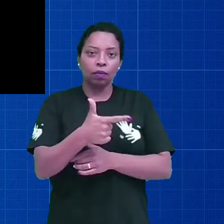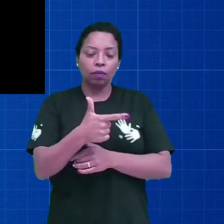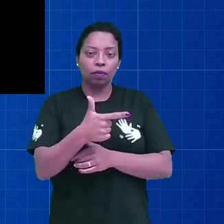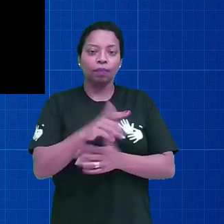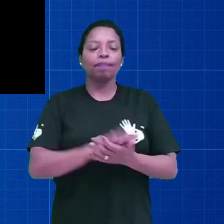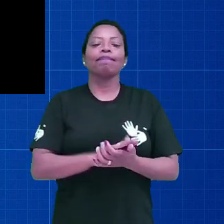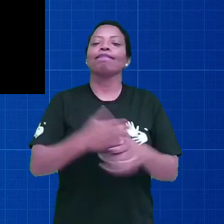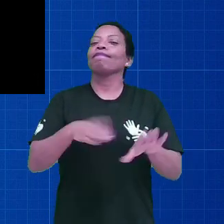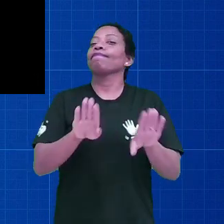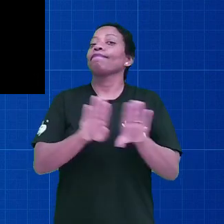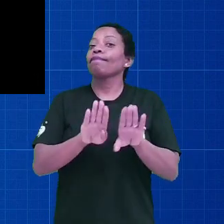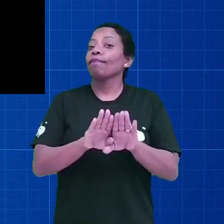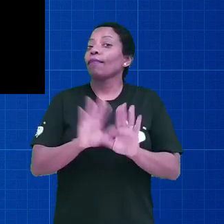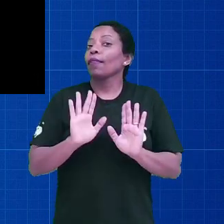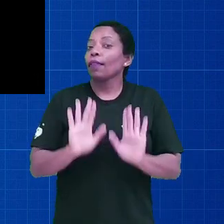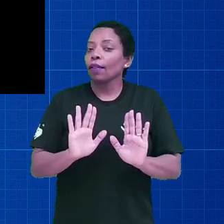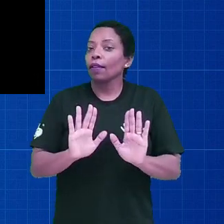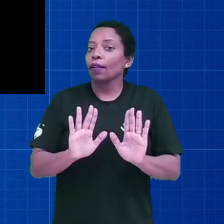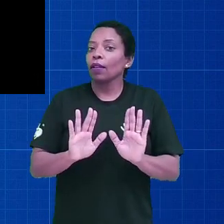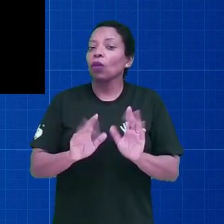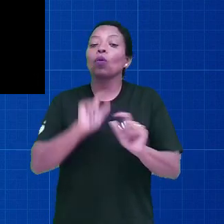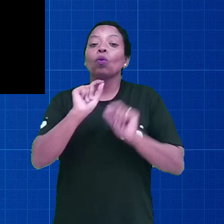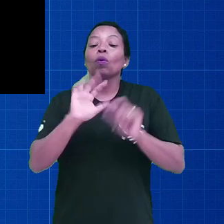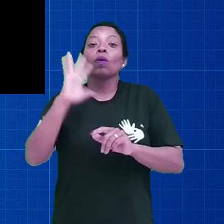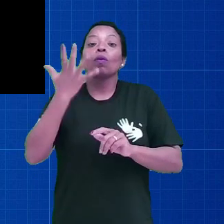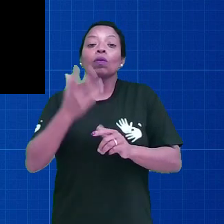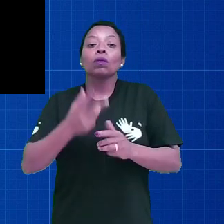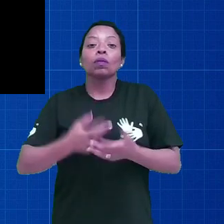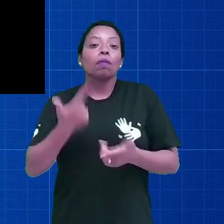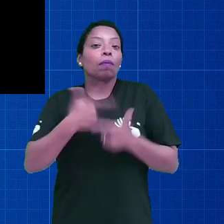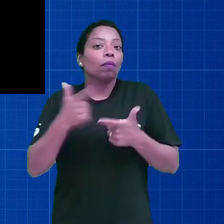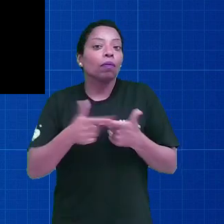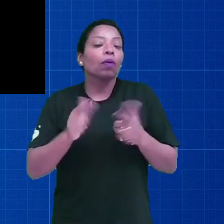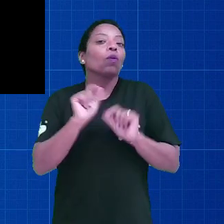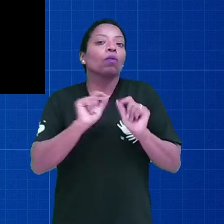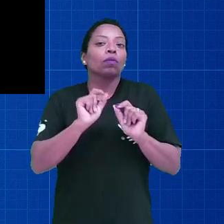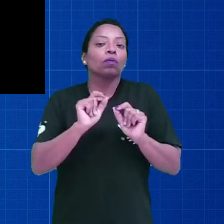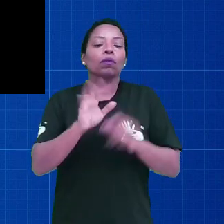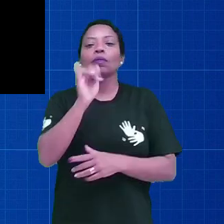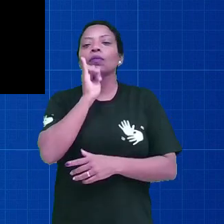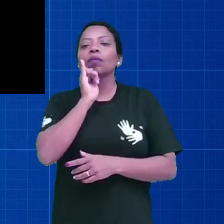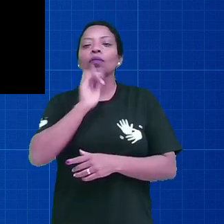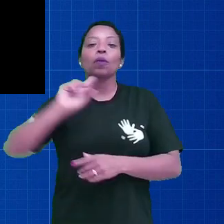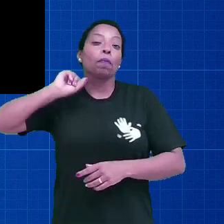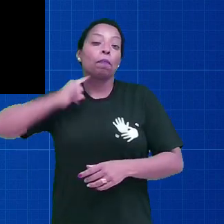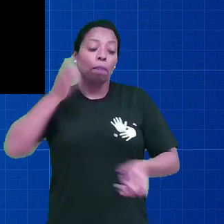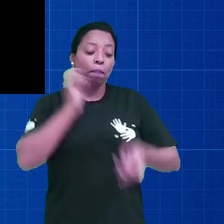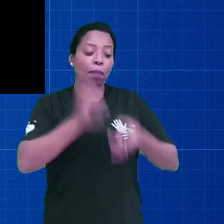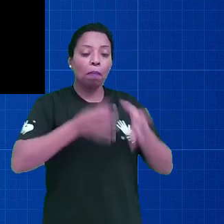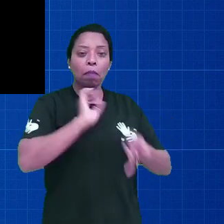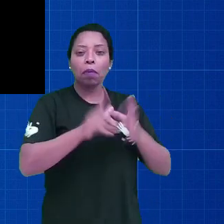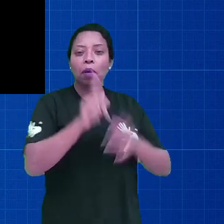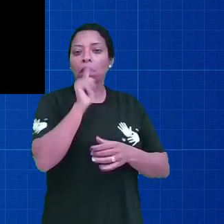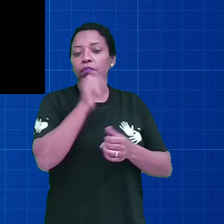E dentro disso, onde estão as verdadeiras ameaças, então? A poluição dos corpos de água, sobretudo